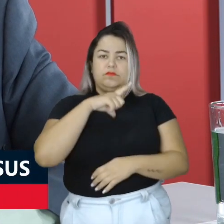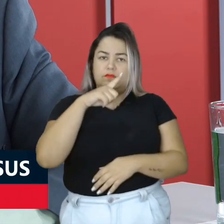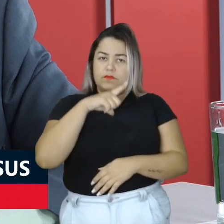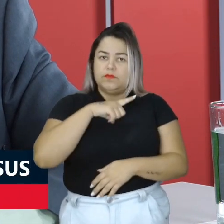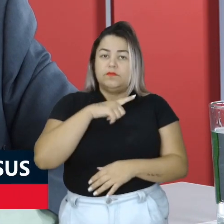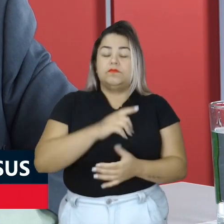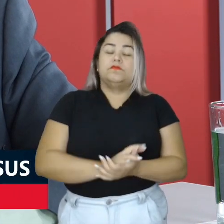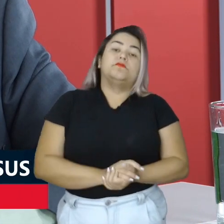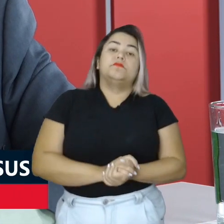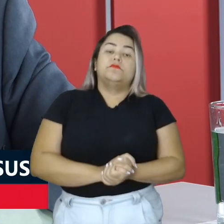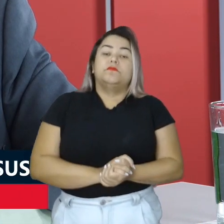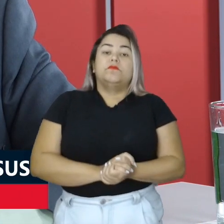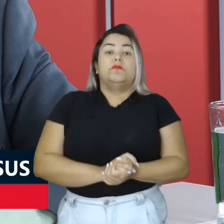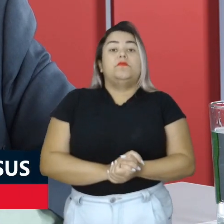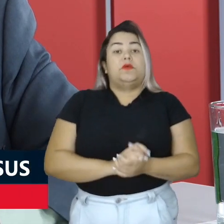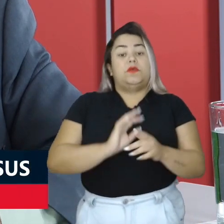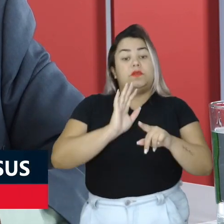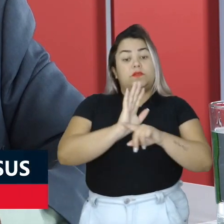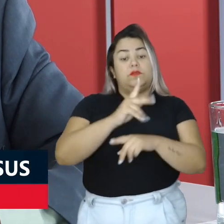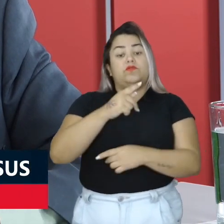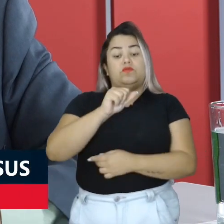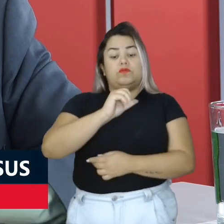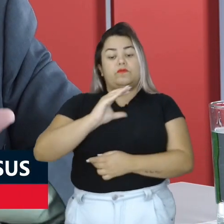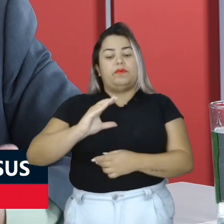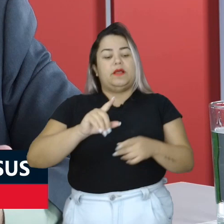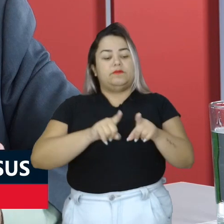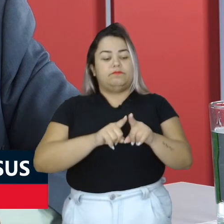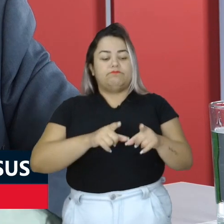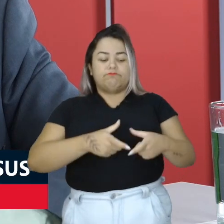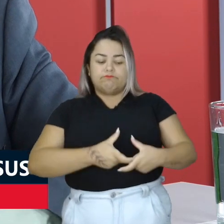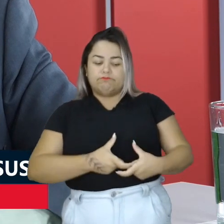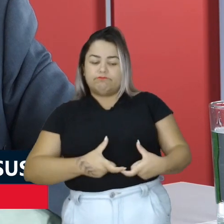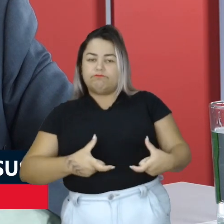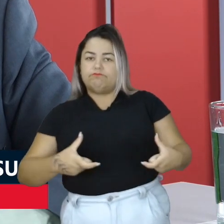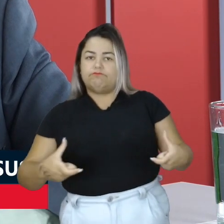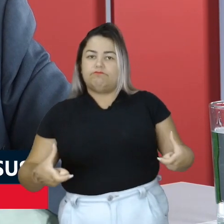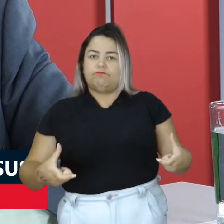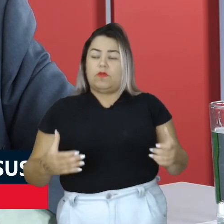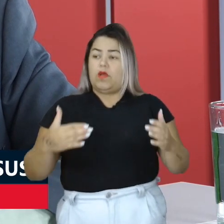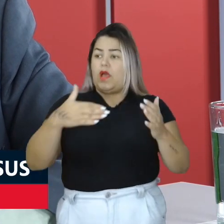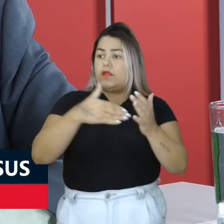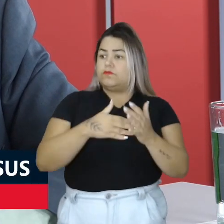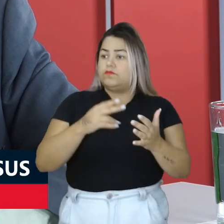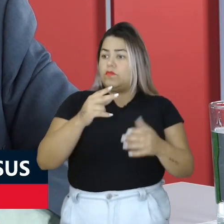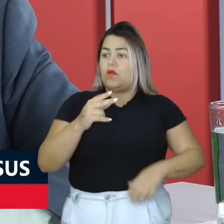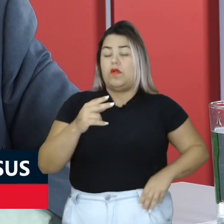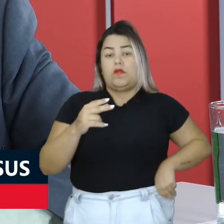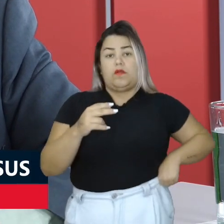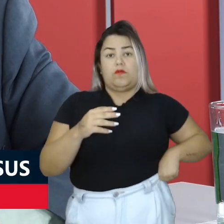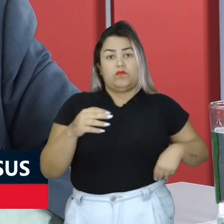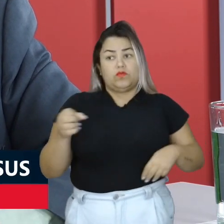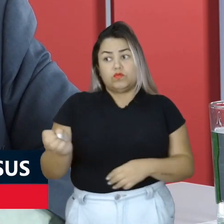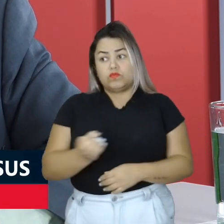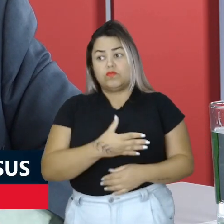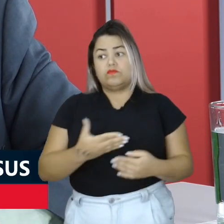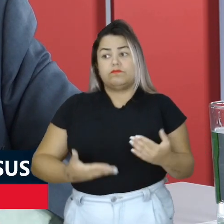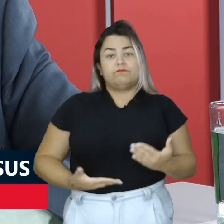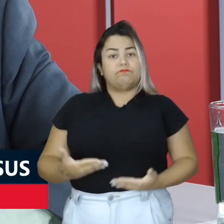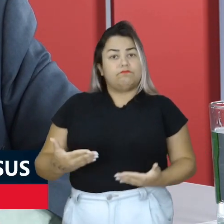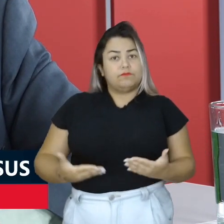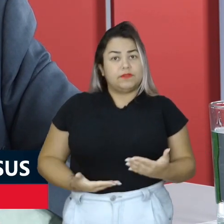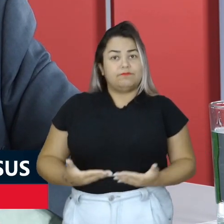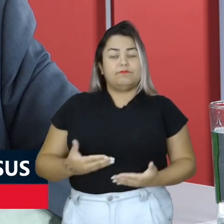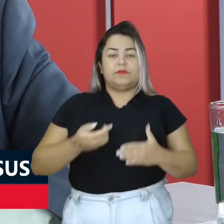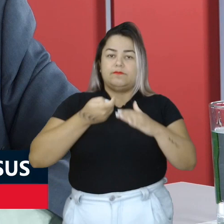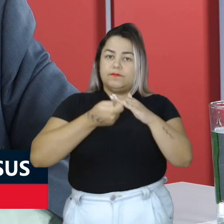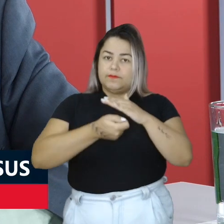esses recursos do PAC, de ser ampliados, ou até mesmo novos serviços que serão implantados com esses